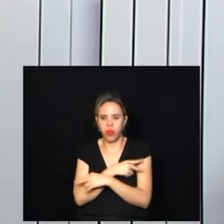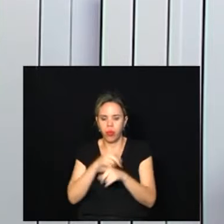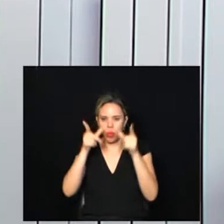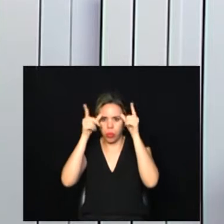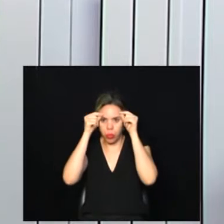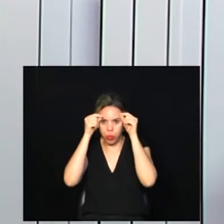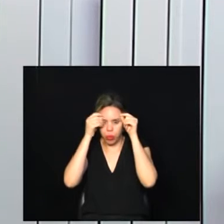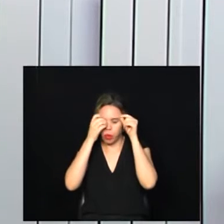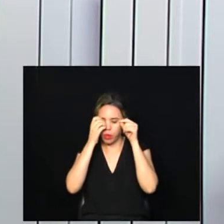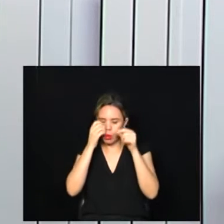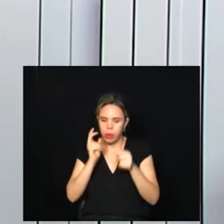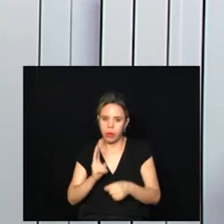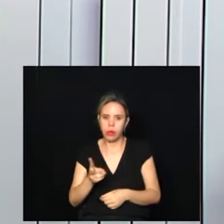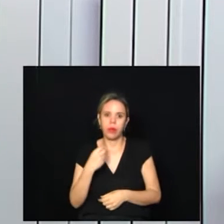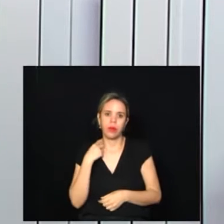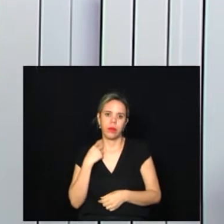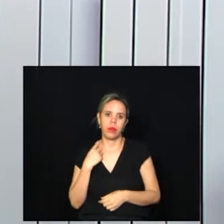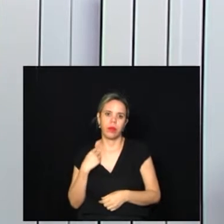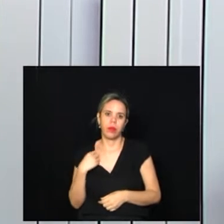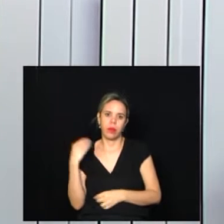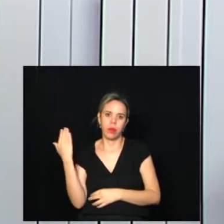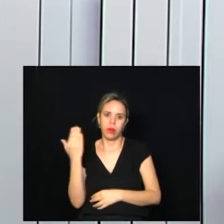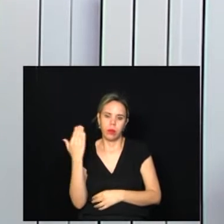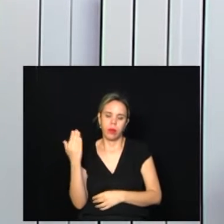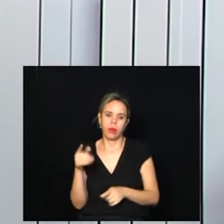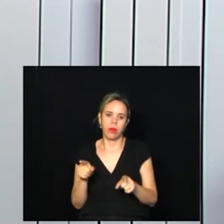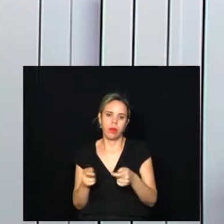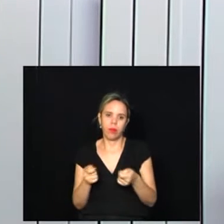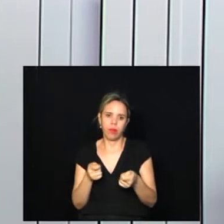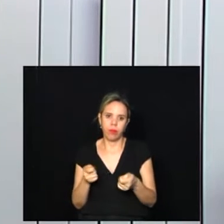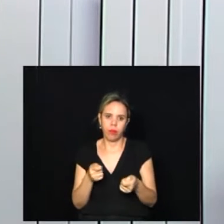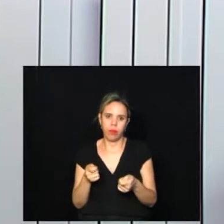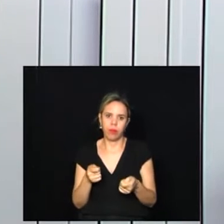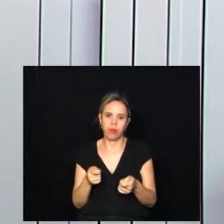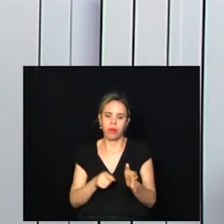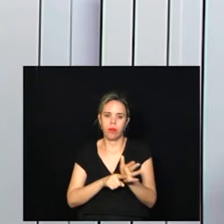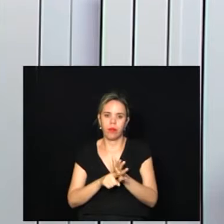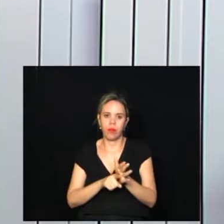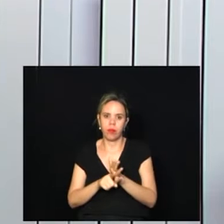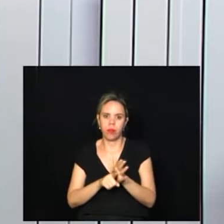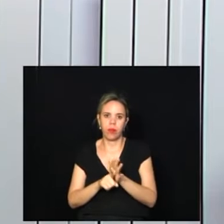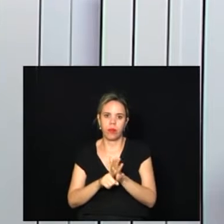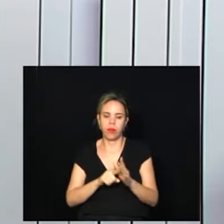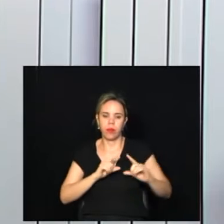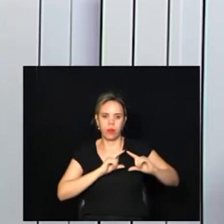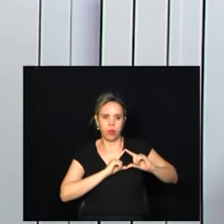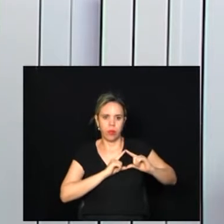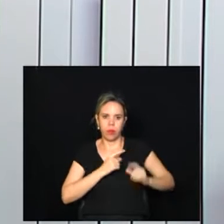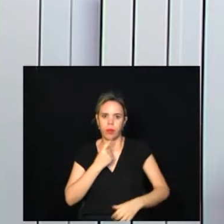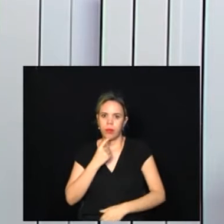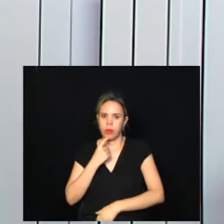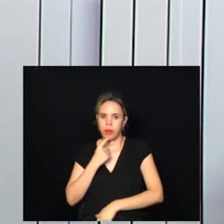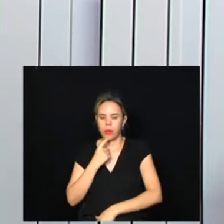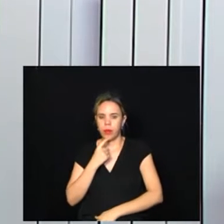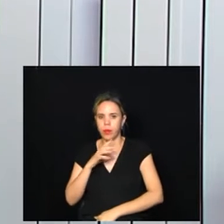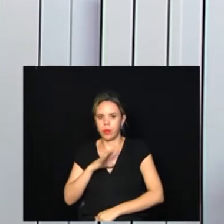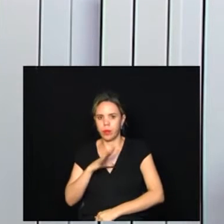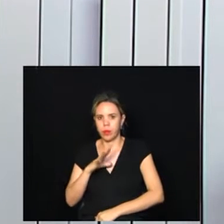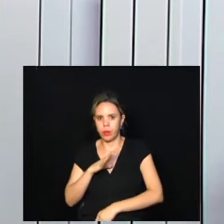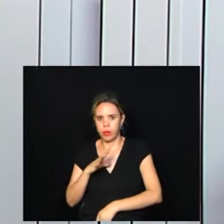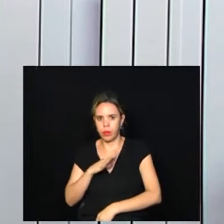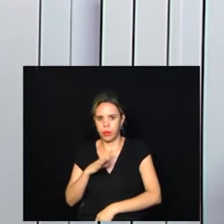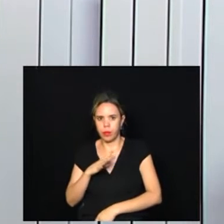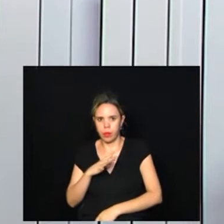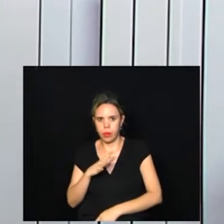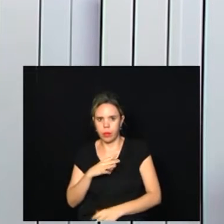aliviada, mas permanece esse tempo estável. De acordo com a Defesa Civil aqui de Campinas, a cidade